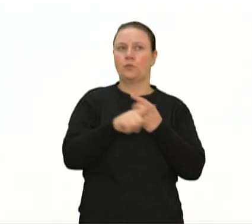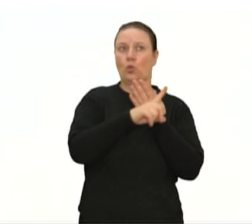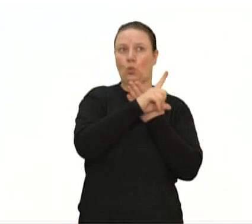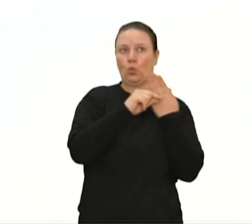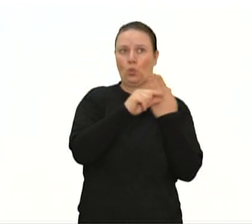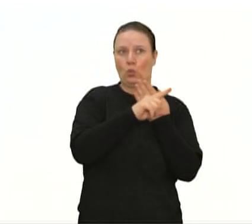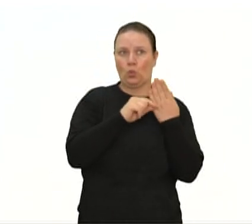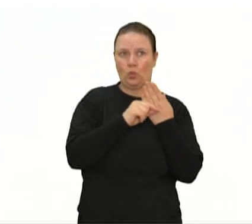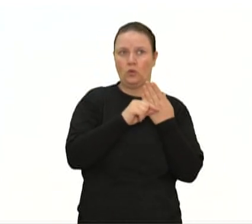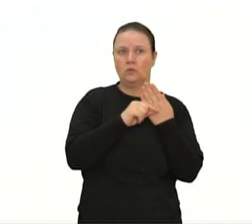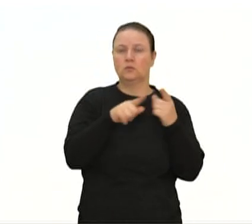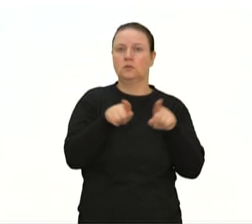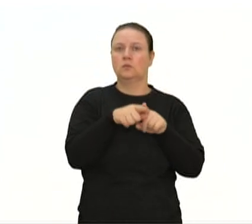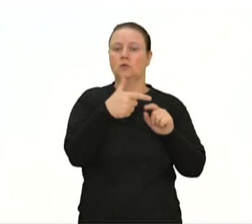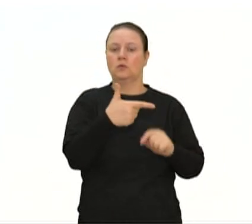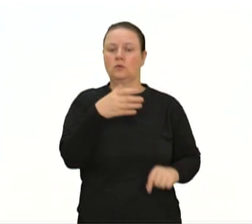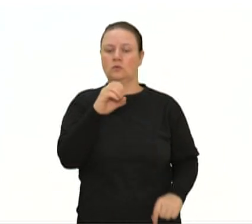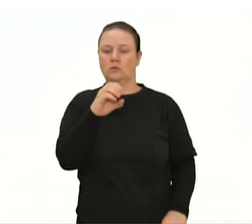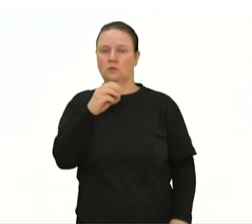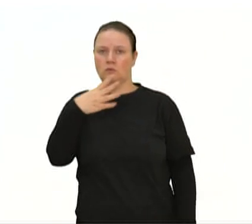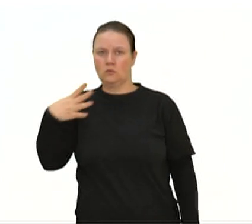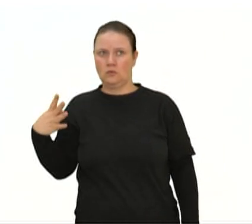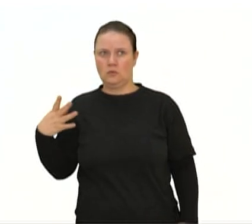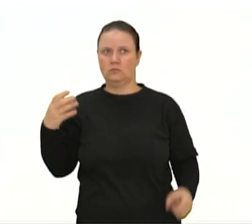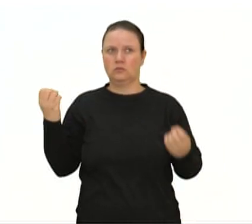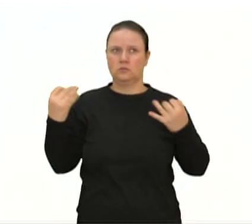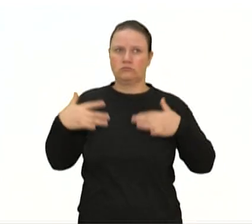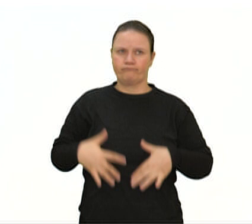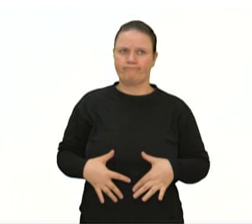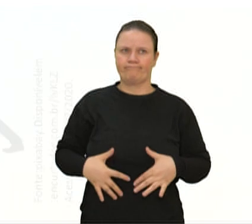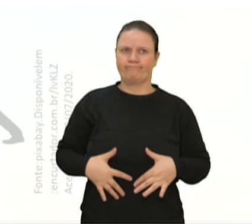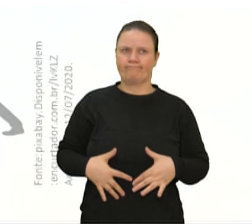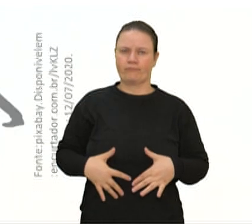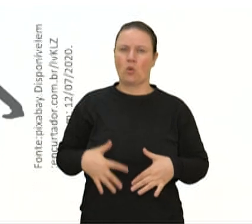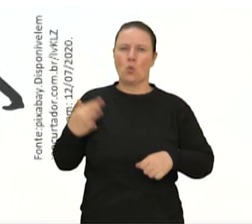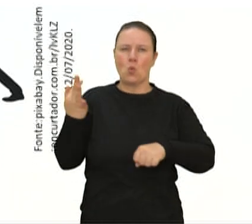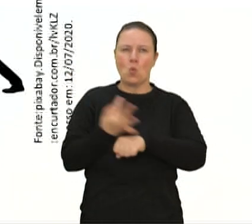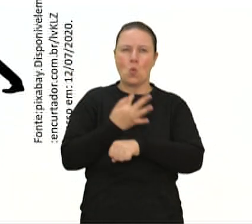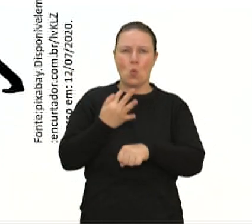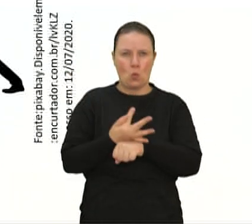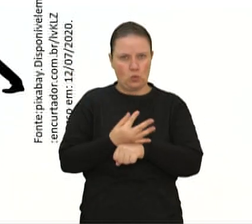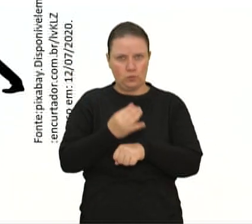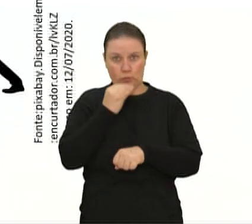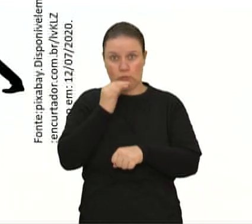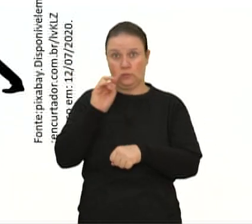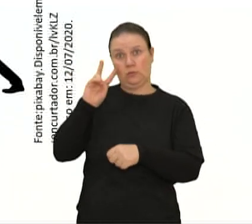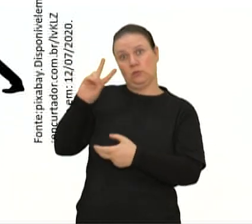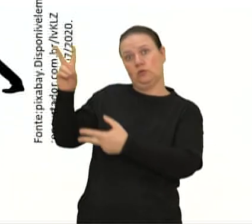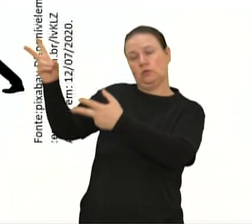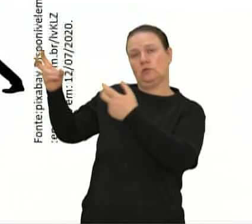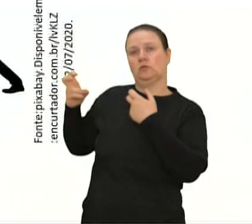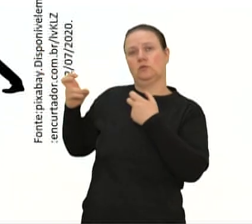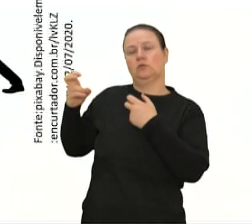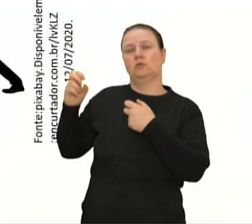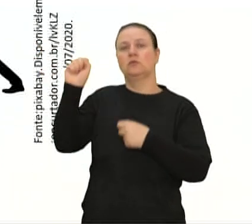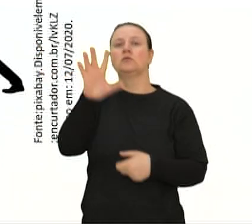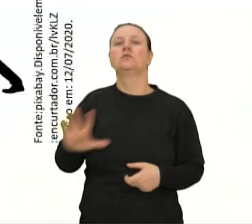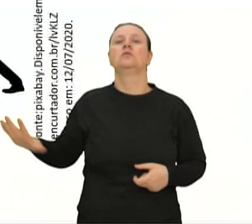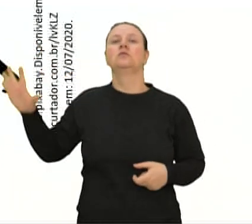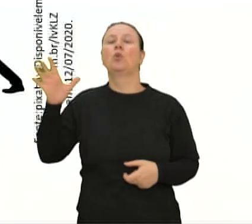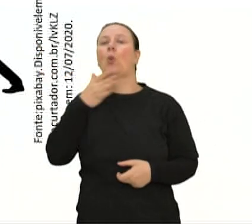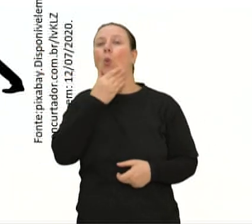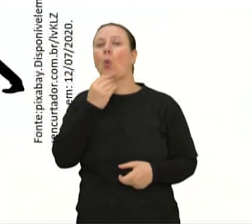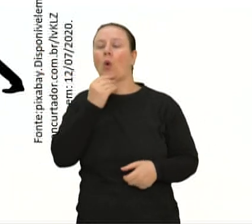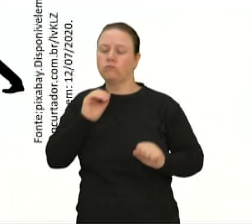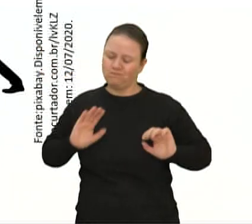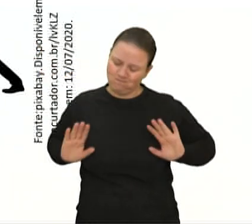dada resistência, a qual ocorre por meio da contração muscular. Temos aqui uma imagem, um indivíduo